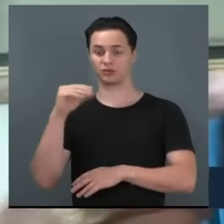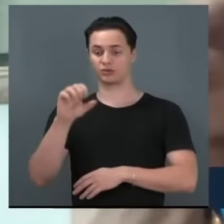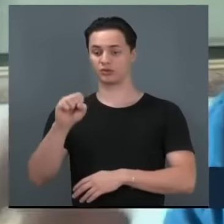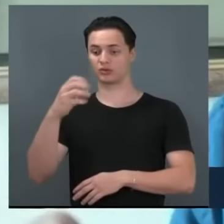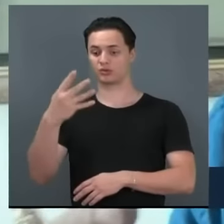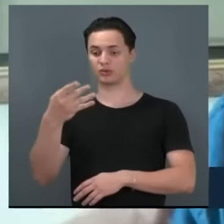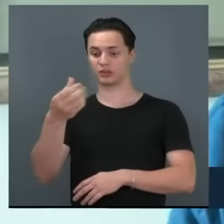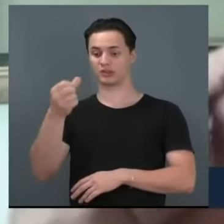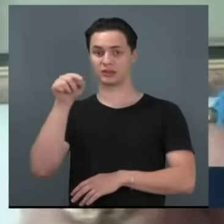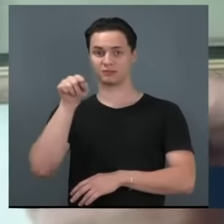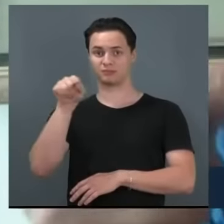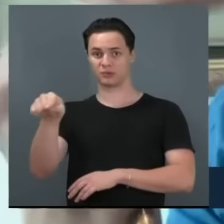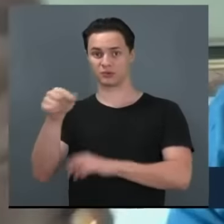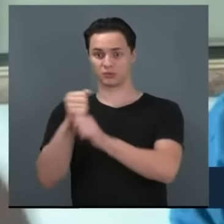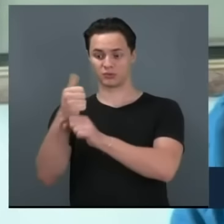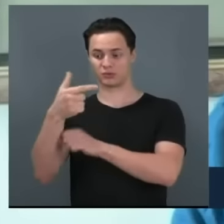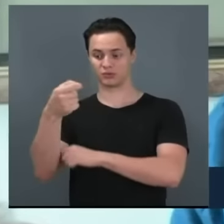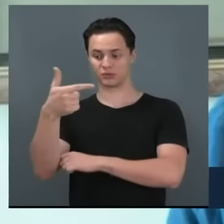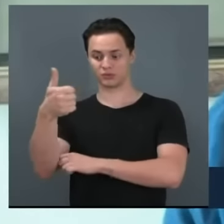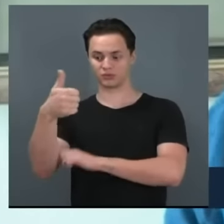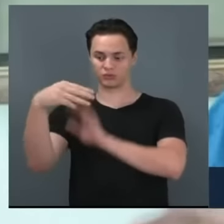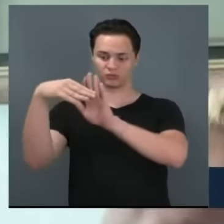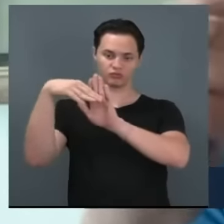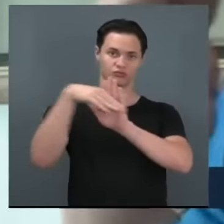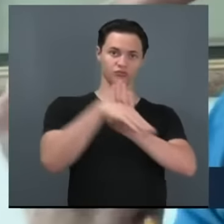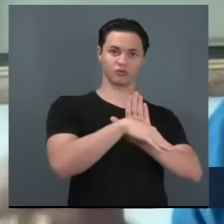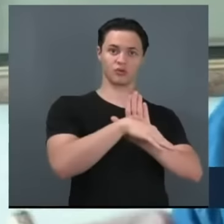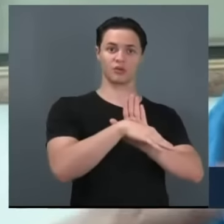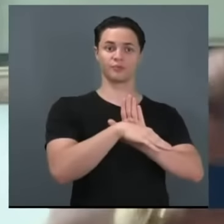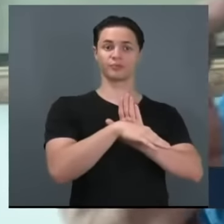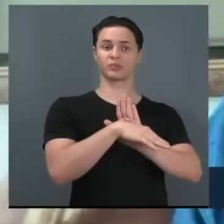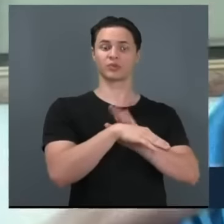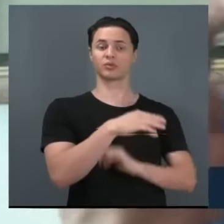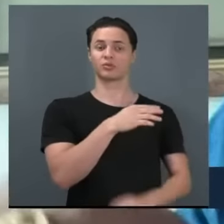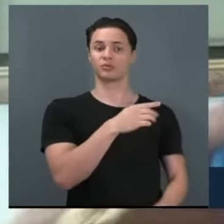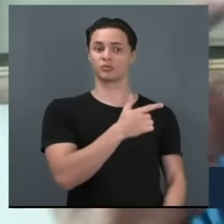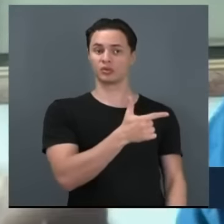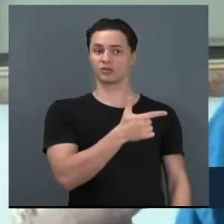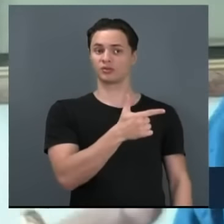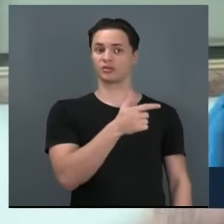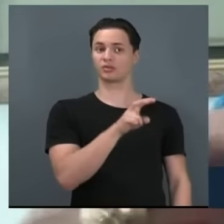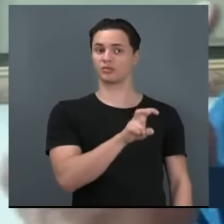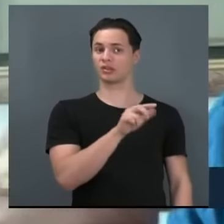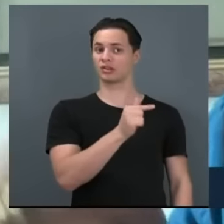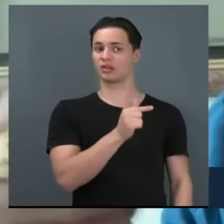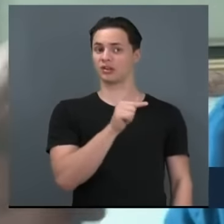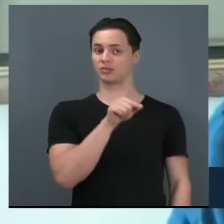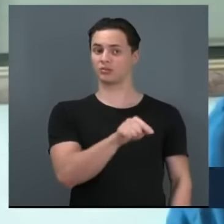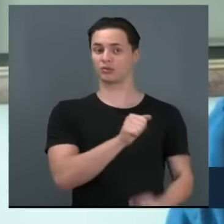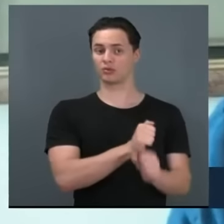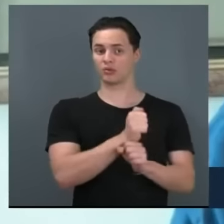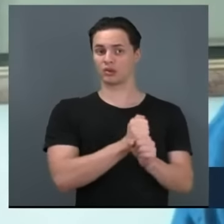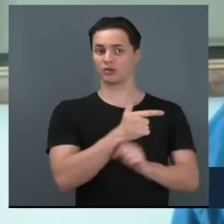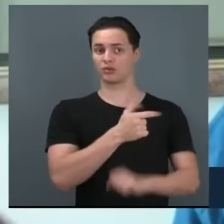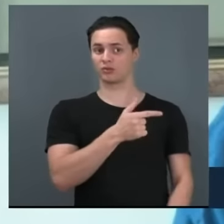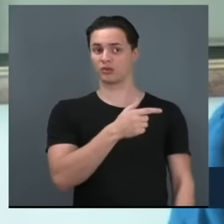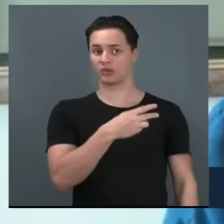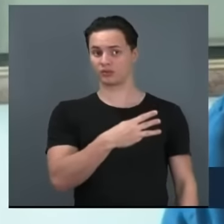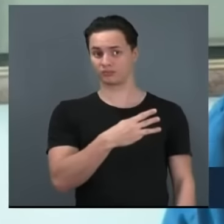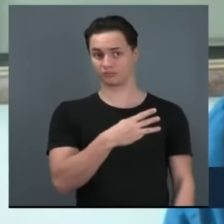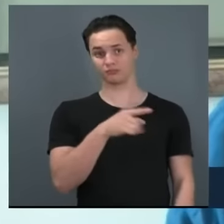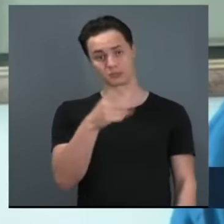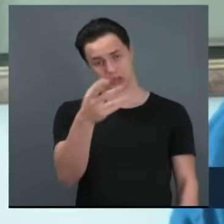846 mil em 2021 para 257 mil em 2023.